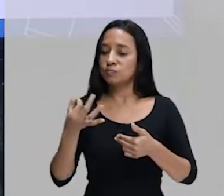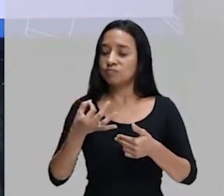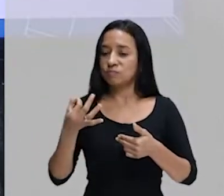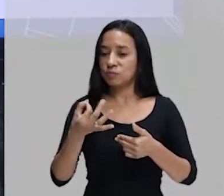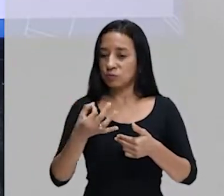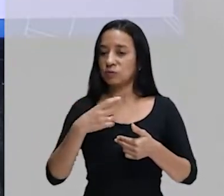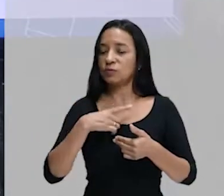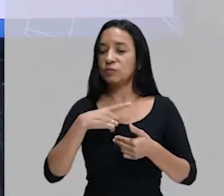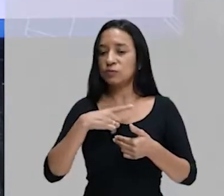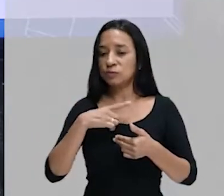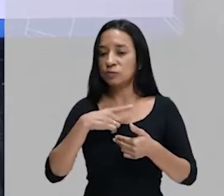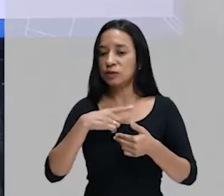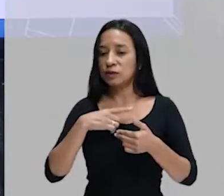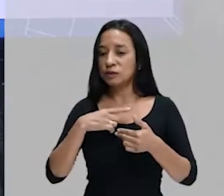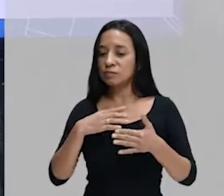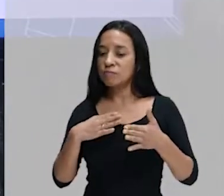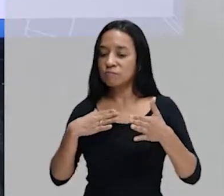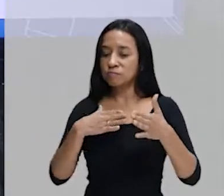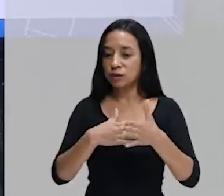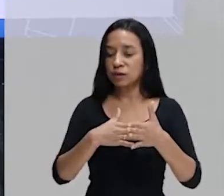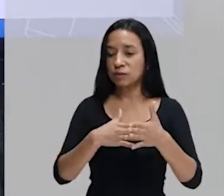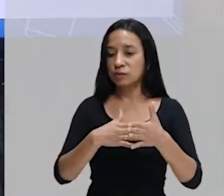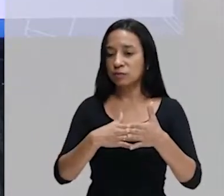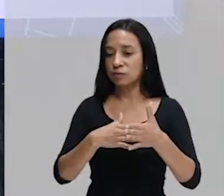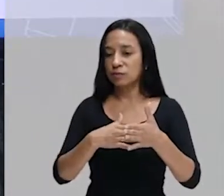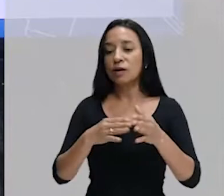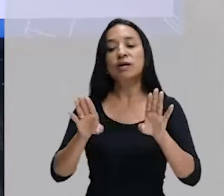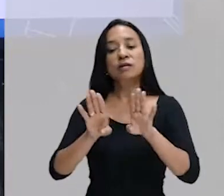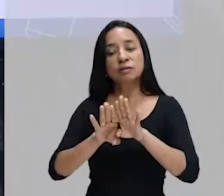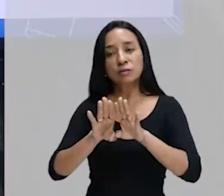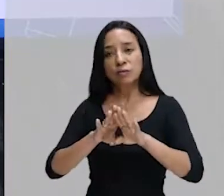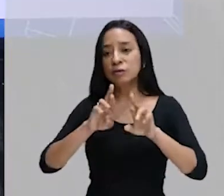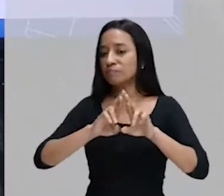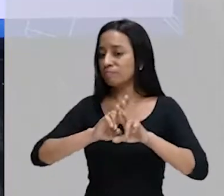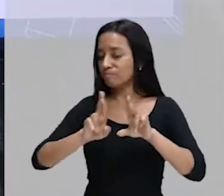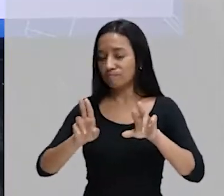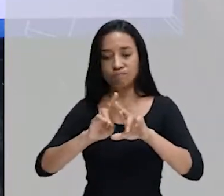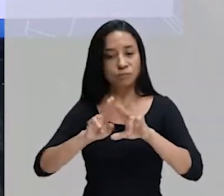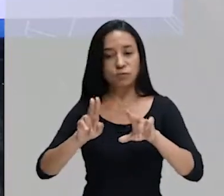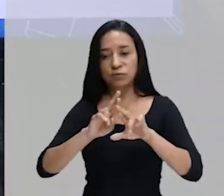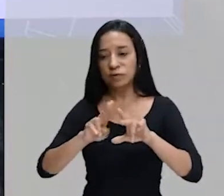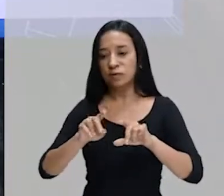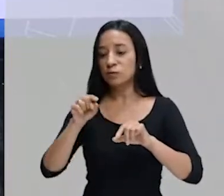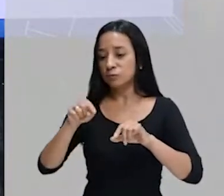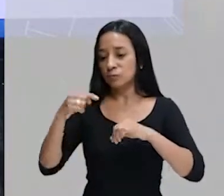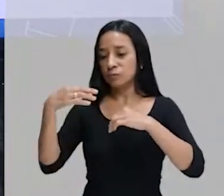tem exatamente esse impacto. Então, não é diferente lá em Cotacachi.